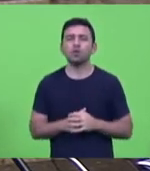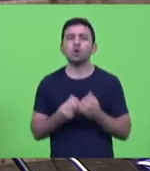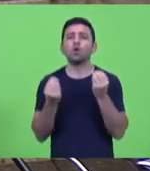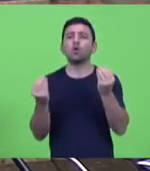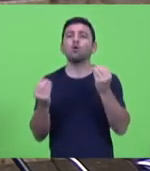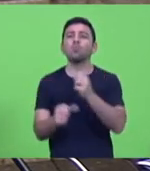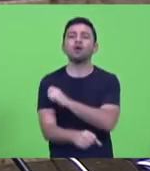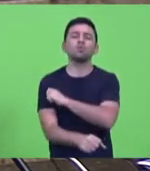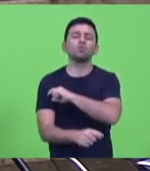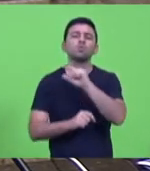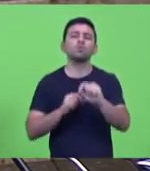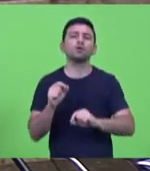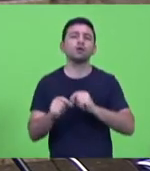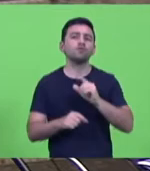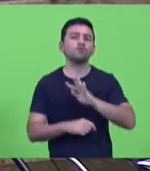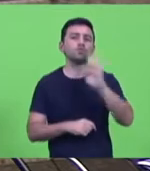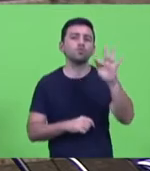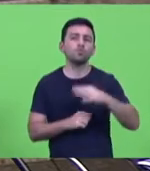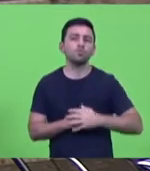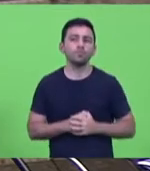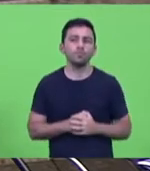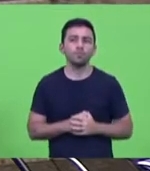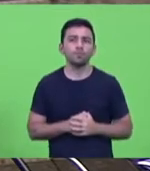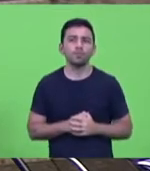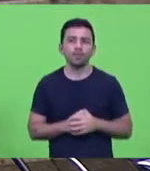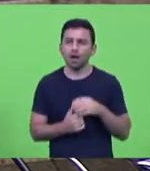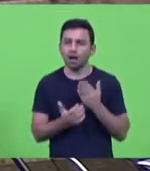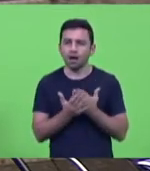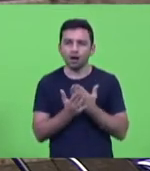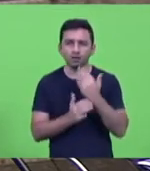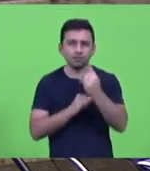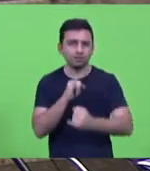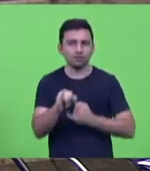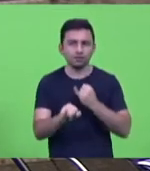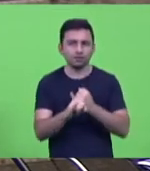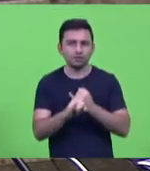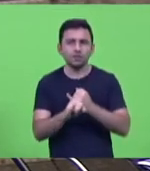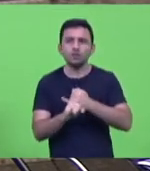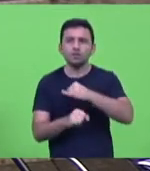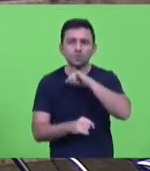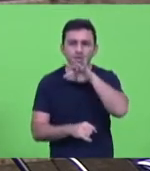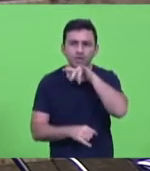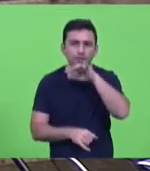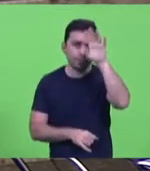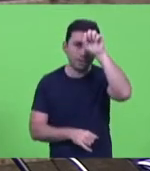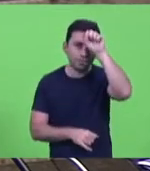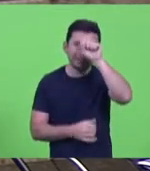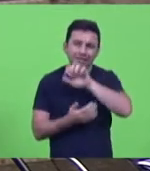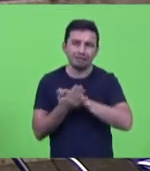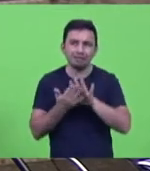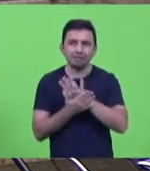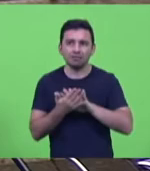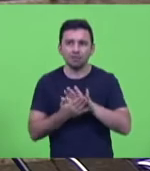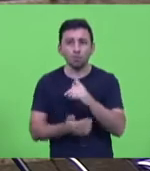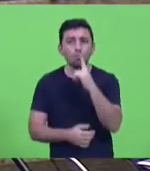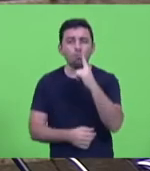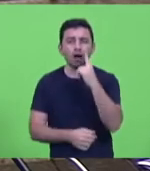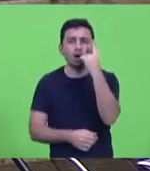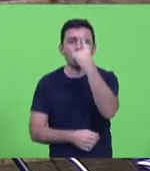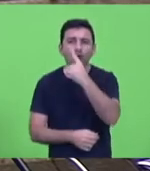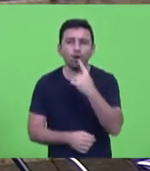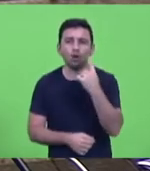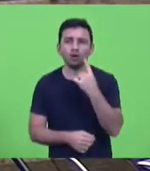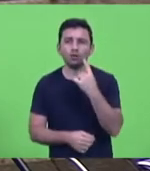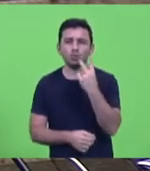alunos? E a aula online já é uma porcaria, né? Já não se aprende muita coisa. Ainda 1 hora, 2 horas por